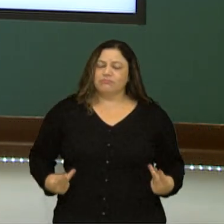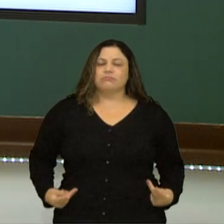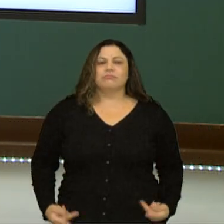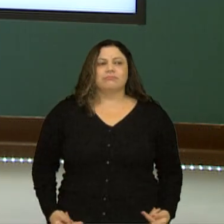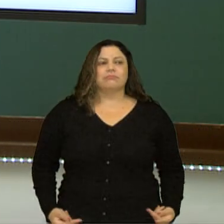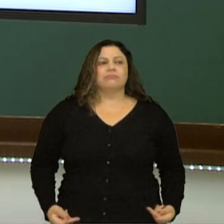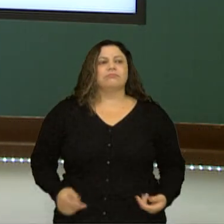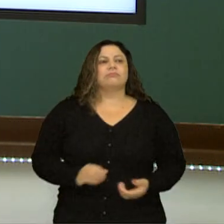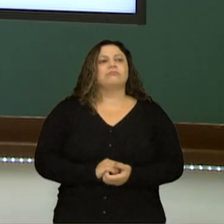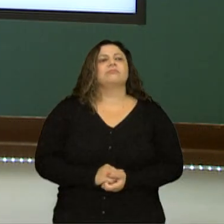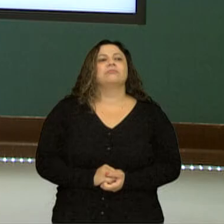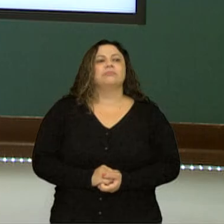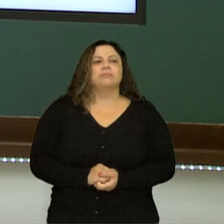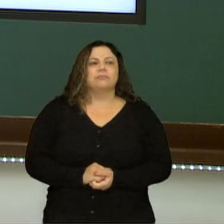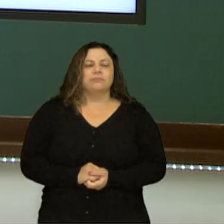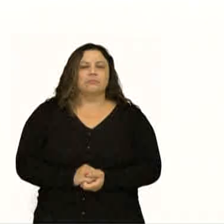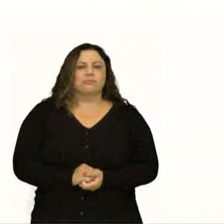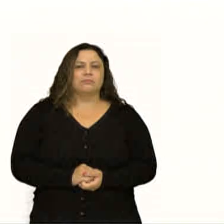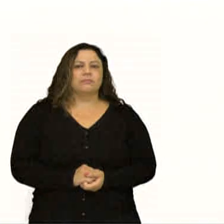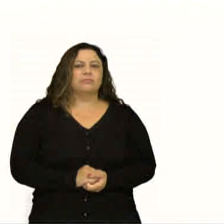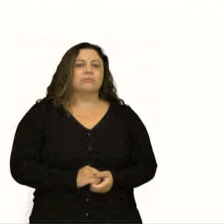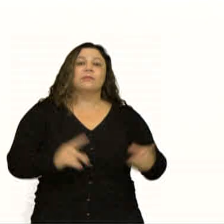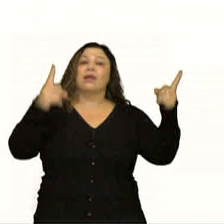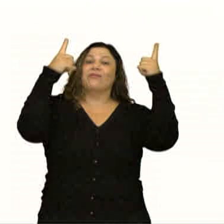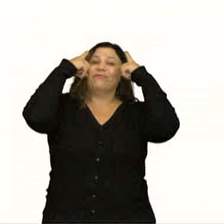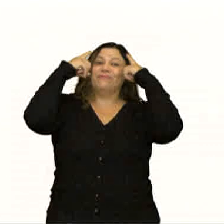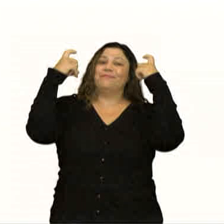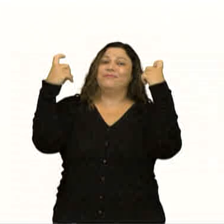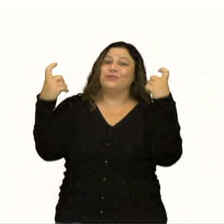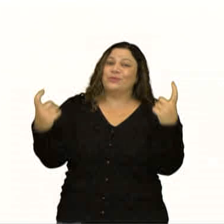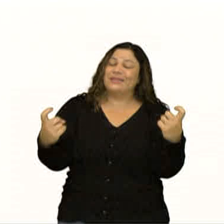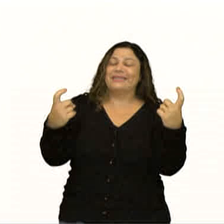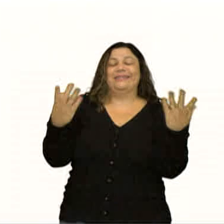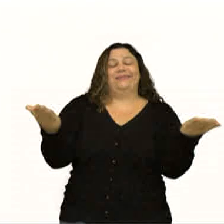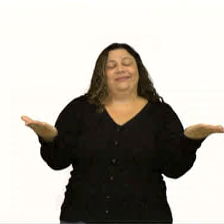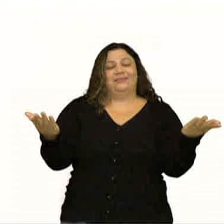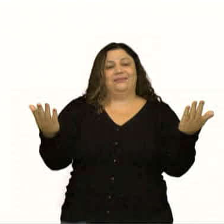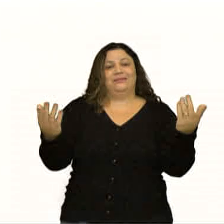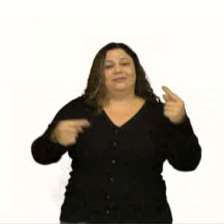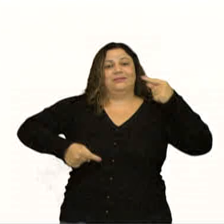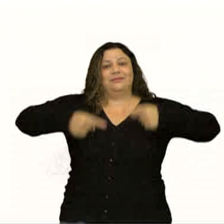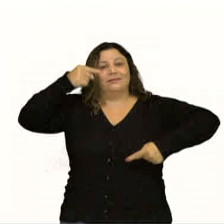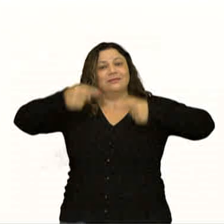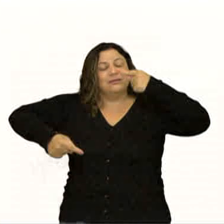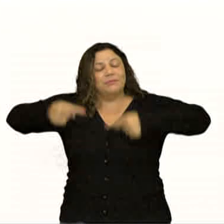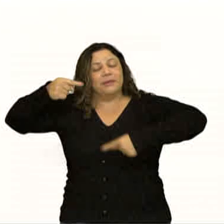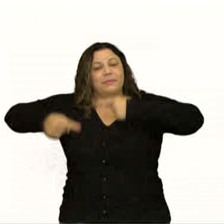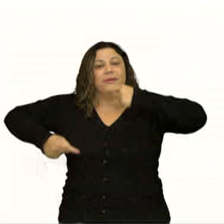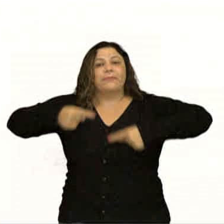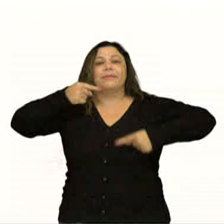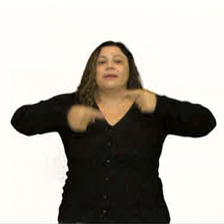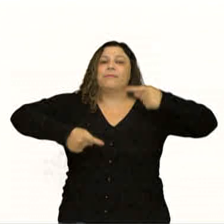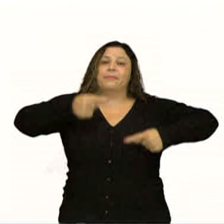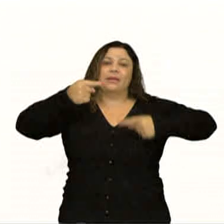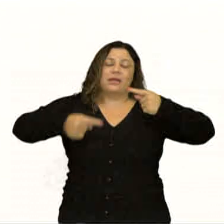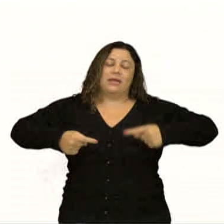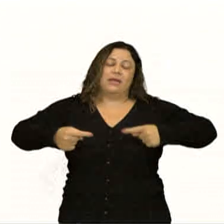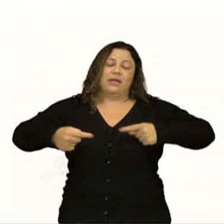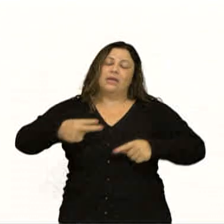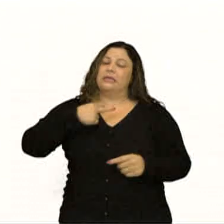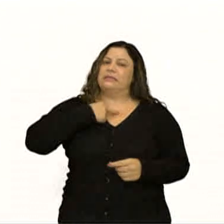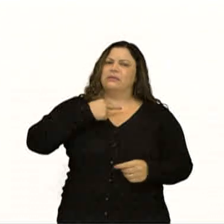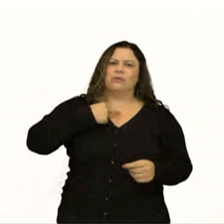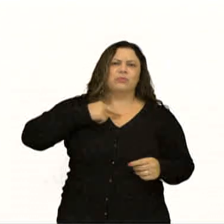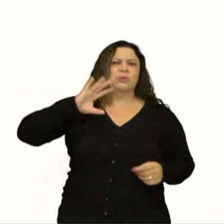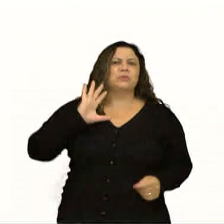inerente aos nossos direitos. Leva o quê? A barbárie. Leva, então, a atos que não deveriam ser cometidos contra